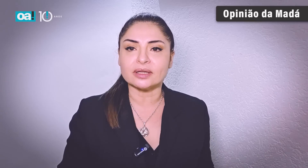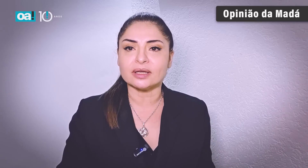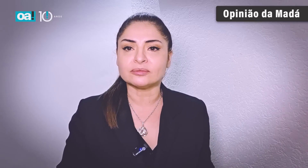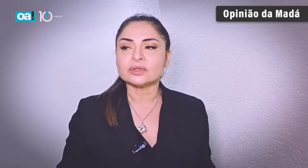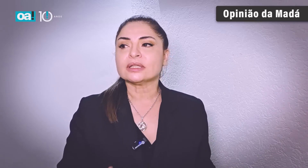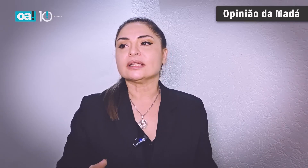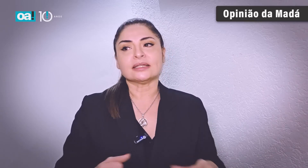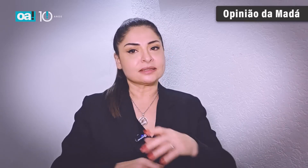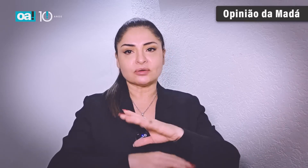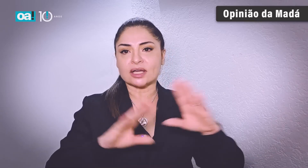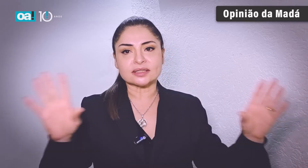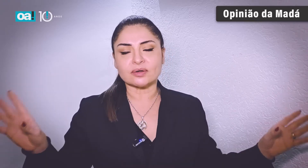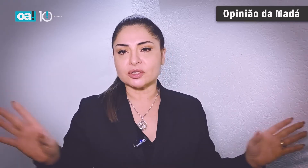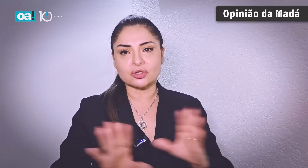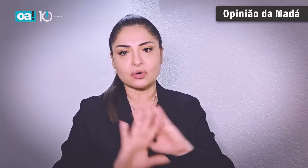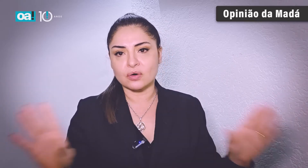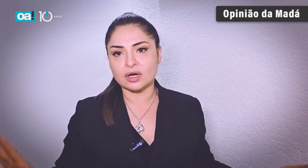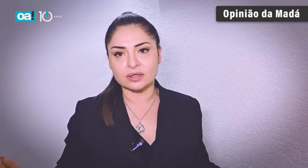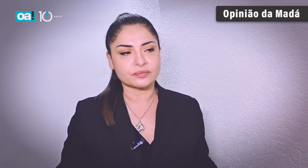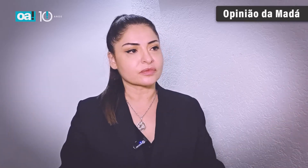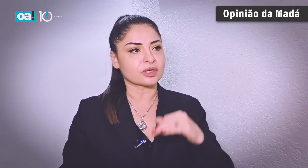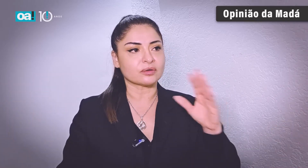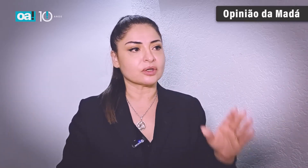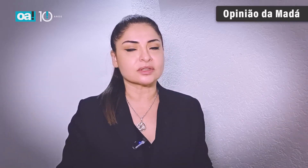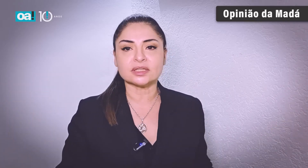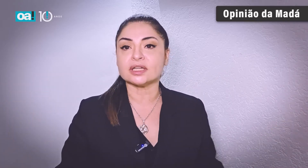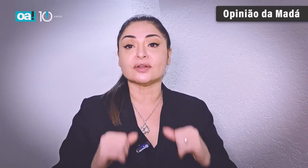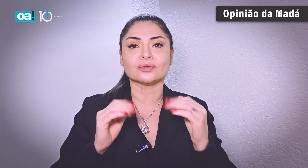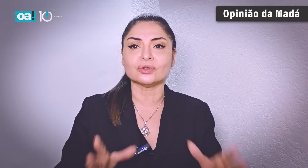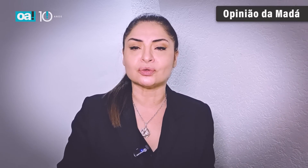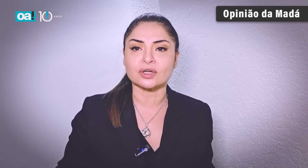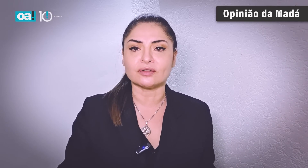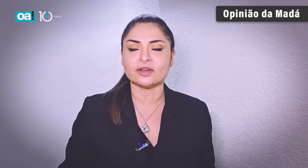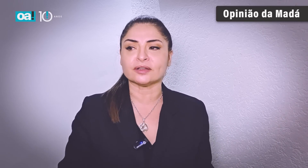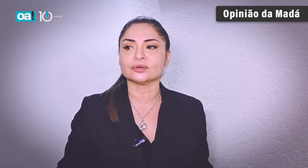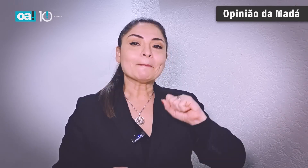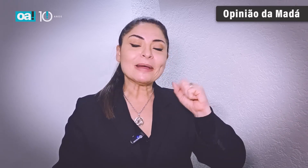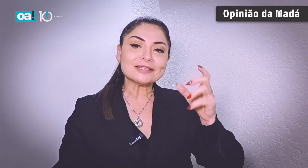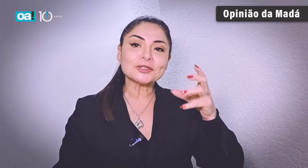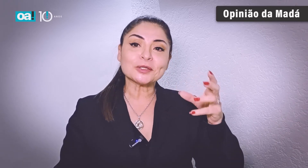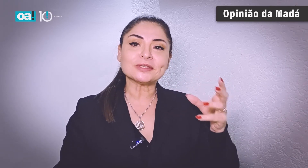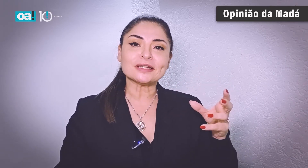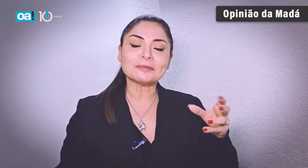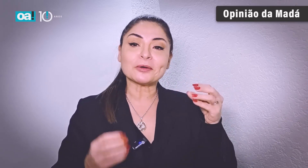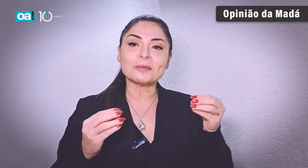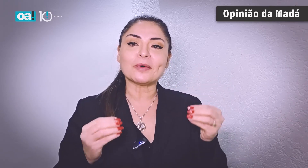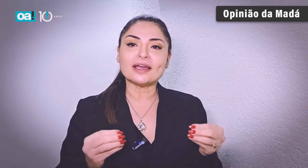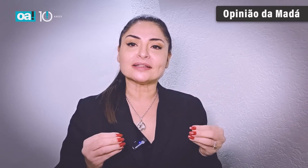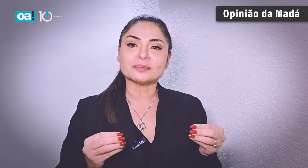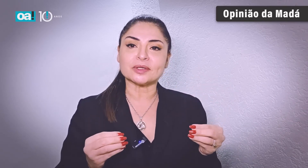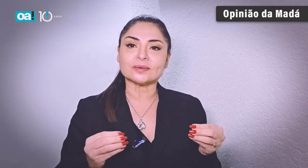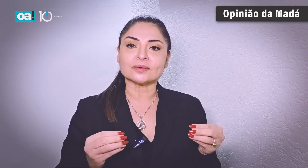ou perder, da saudação à mandioca, que é um negócio incrível, do estocar vento, mas a gente não se lembra